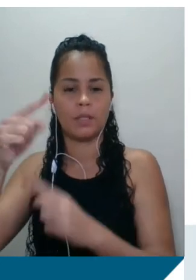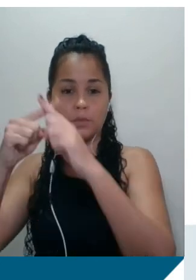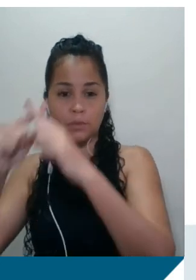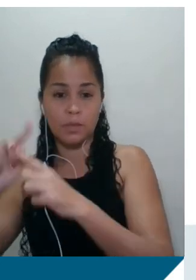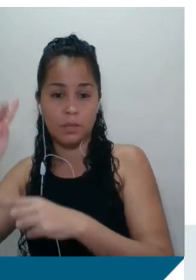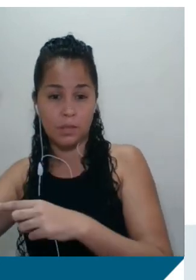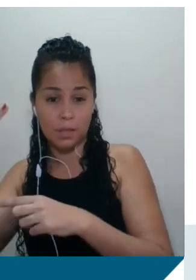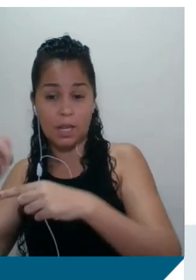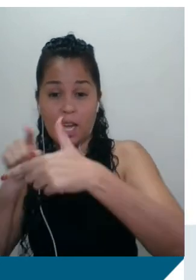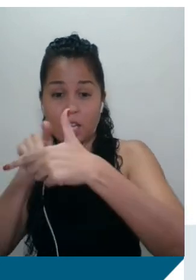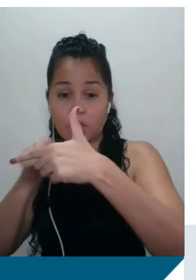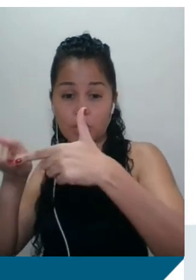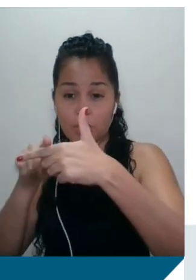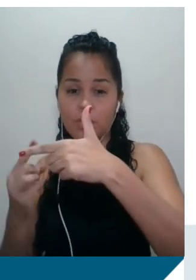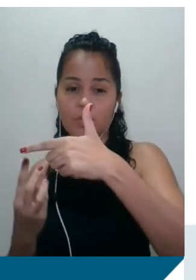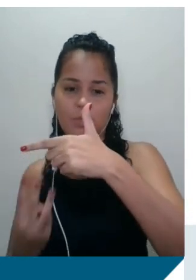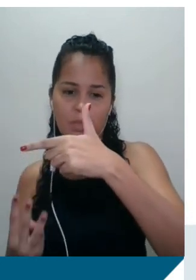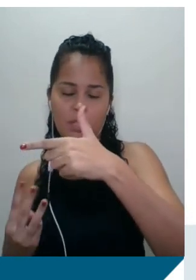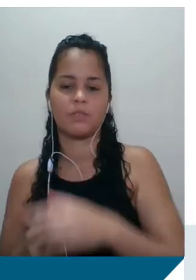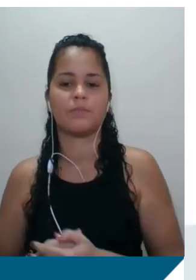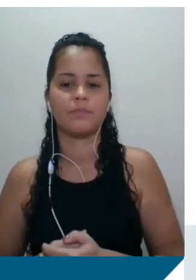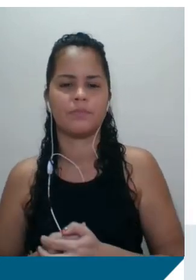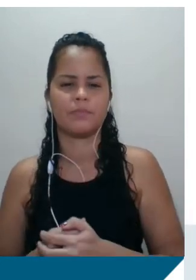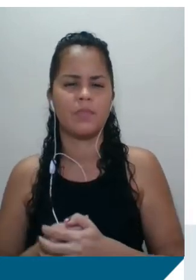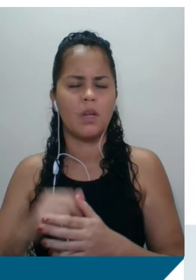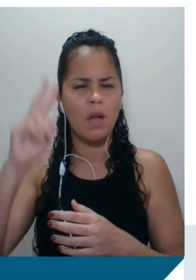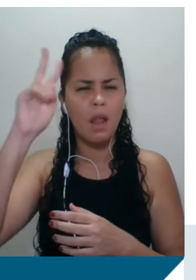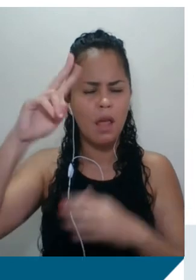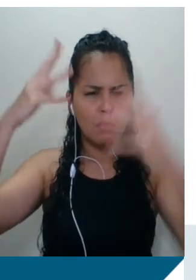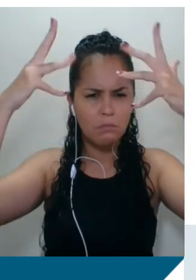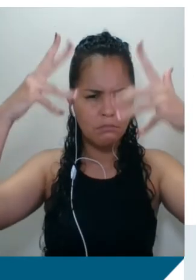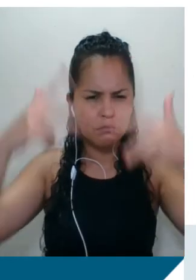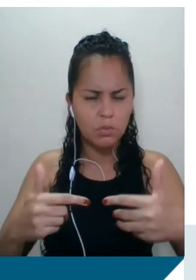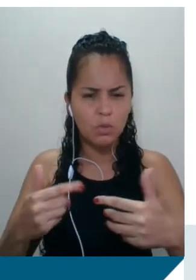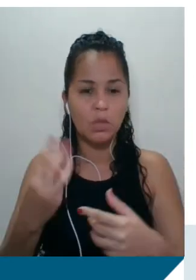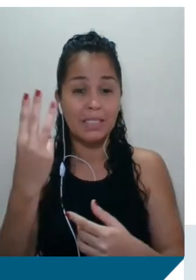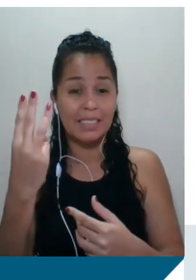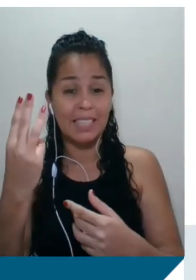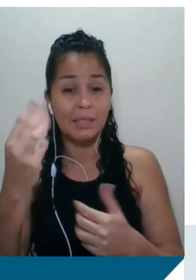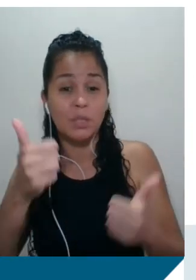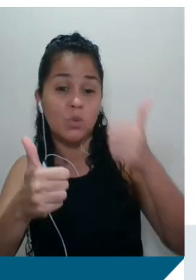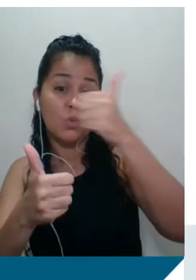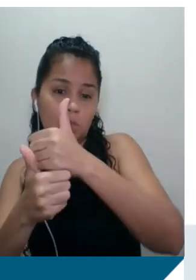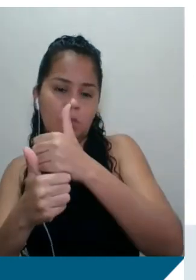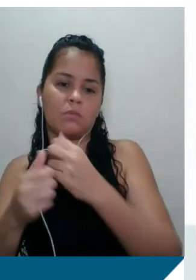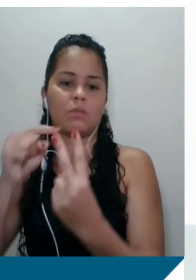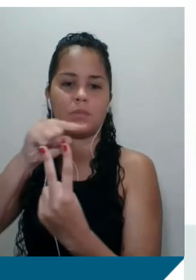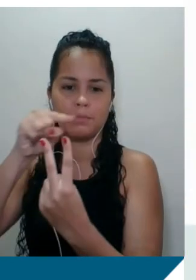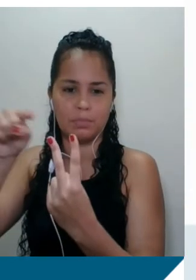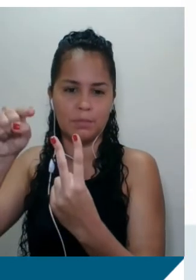πr ao quadrado vezes h dividido por 3. O próprio exercício nos falou para